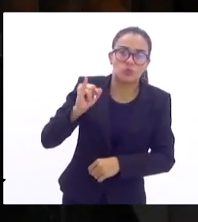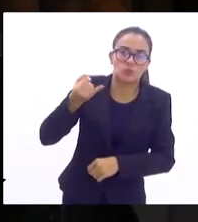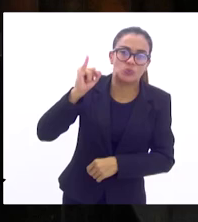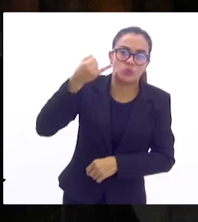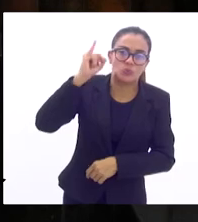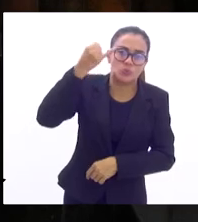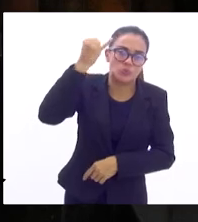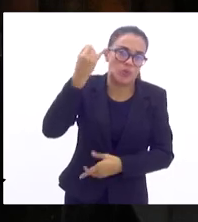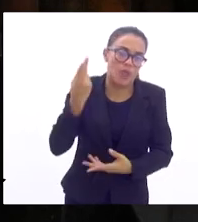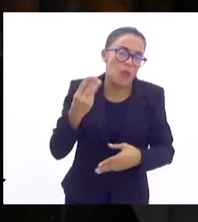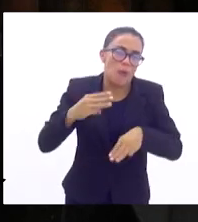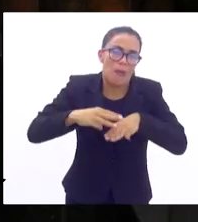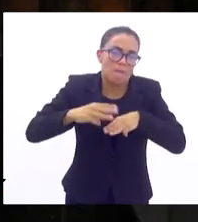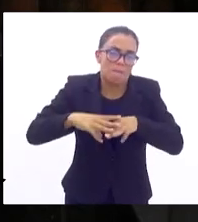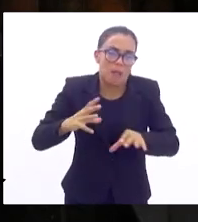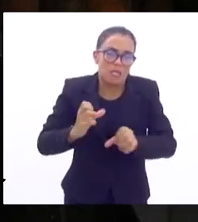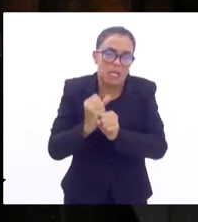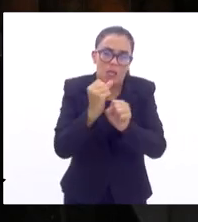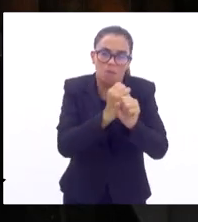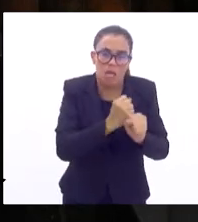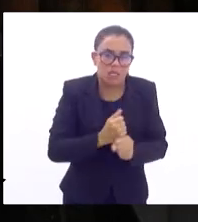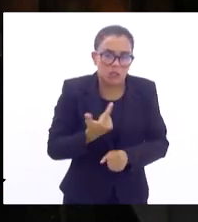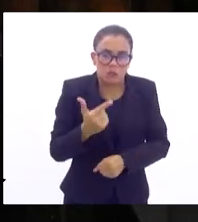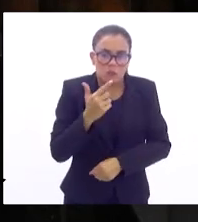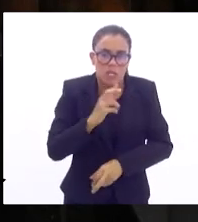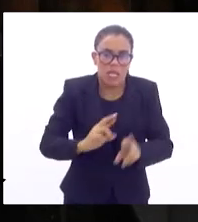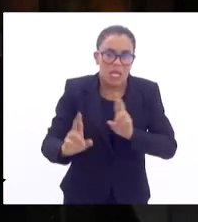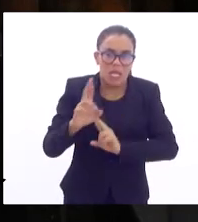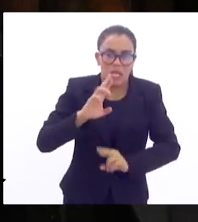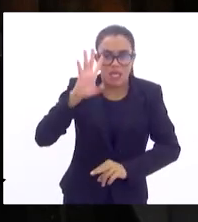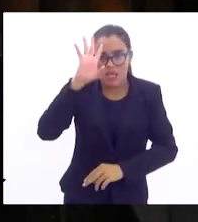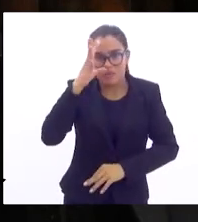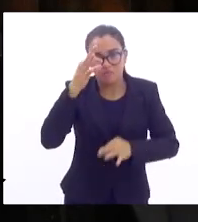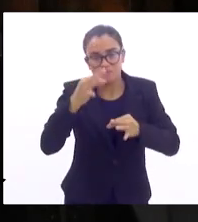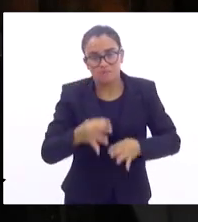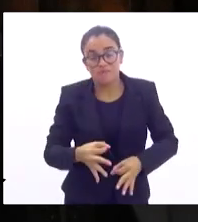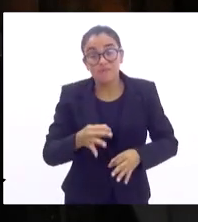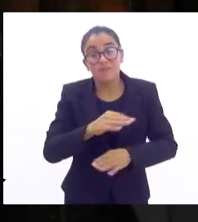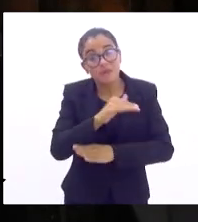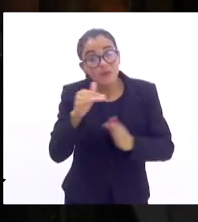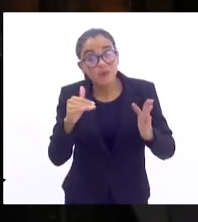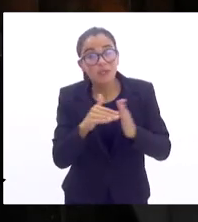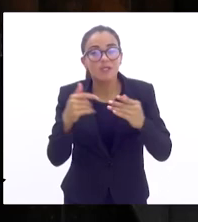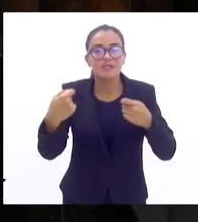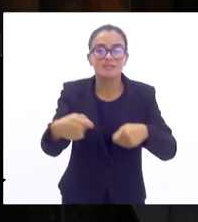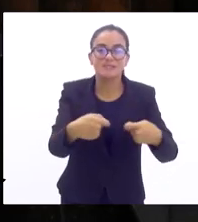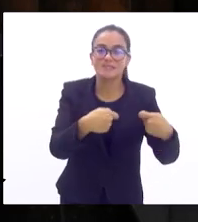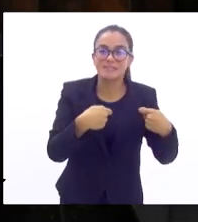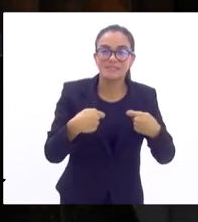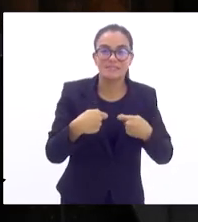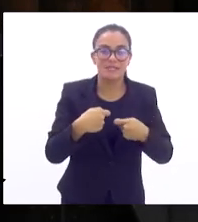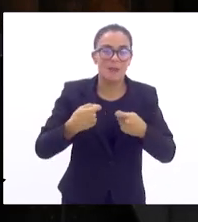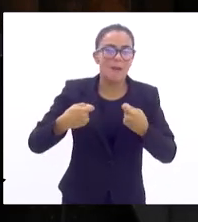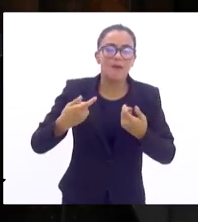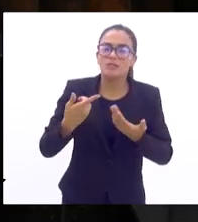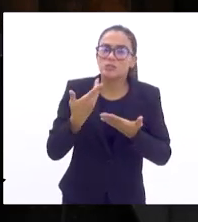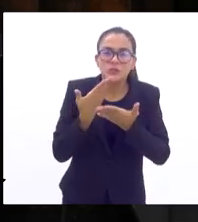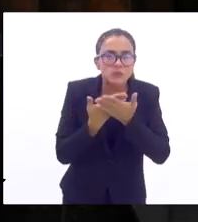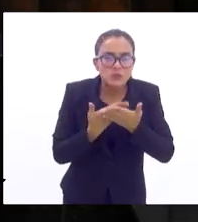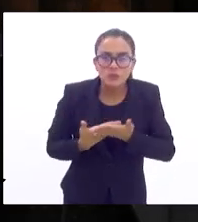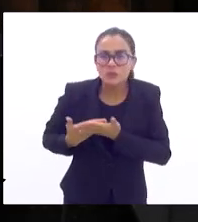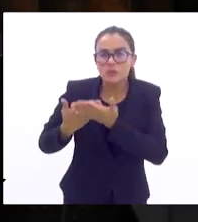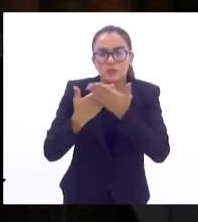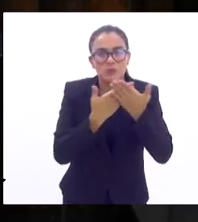que não tem solução isso tudo precisa ser profundamente